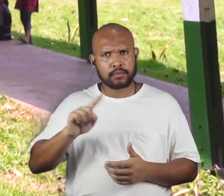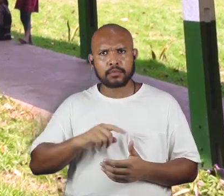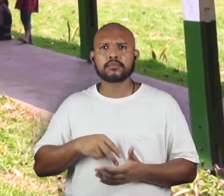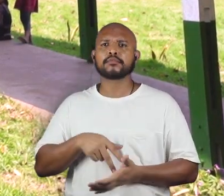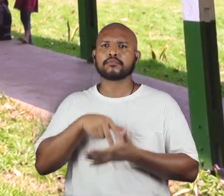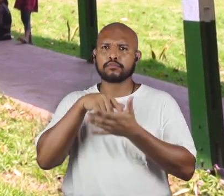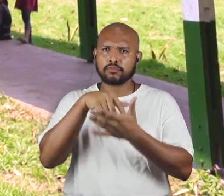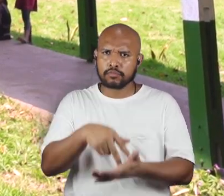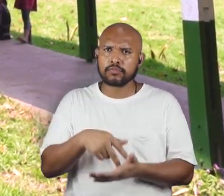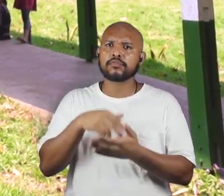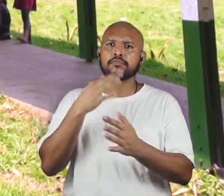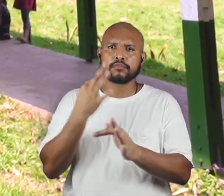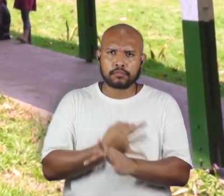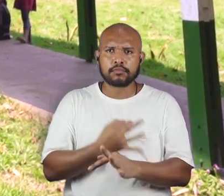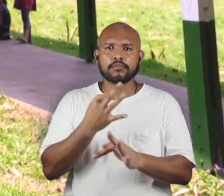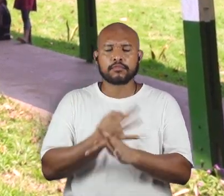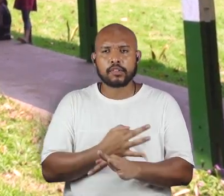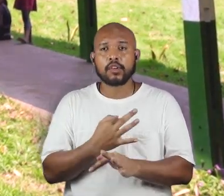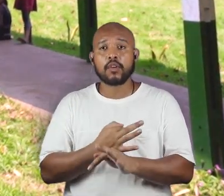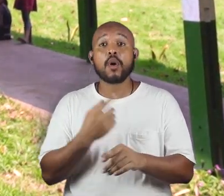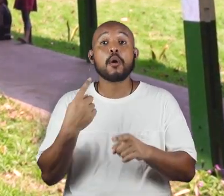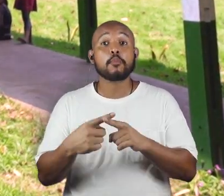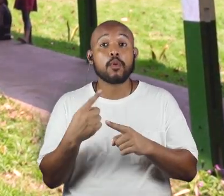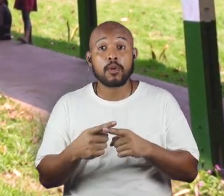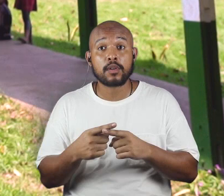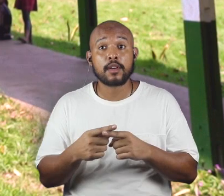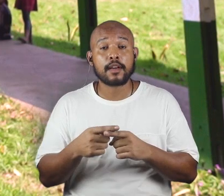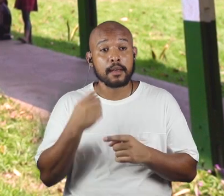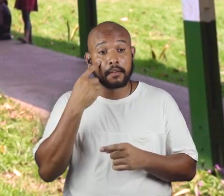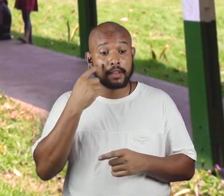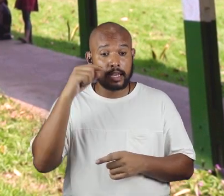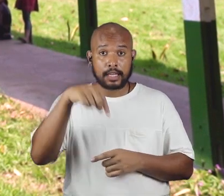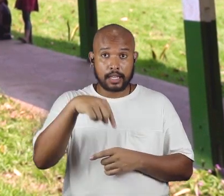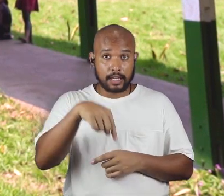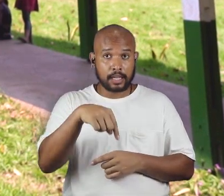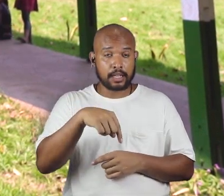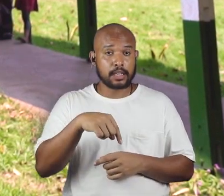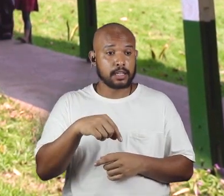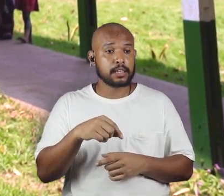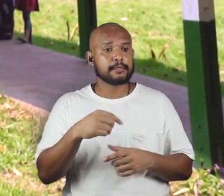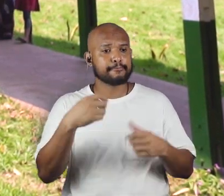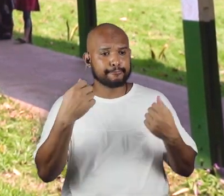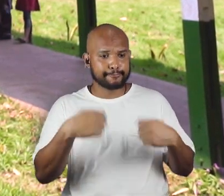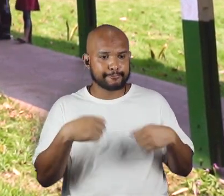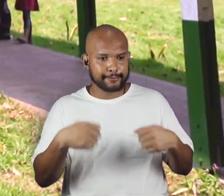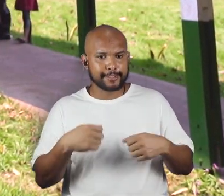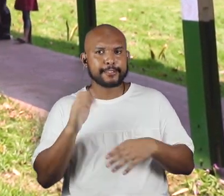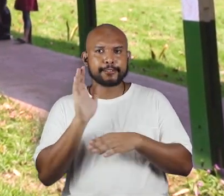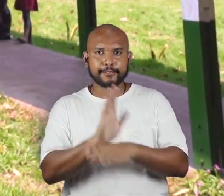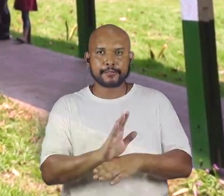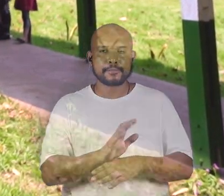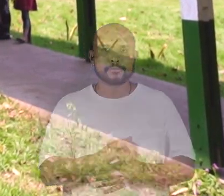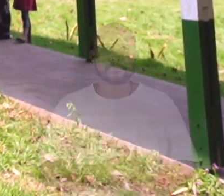trabalho, dificuldade, né? Ela enfrenta de fato essa luta, porque ela vê também